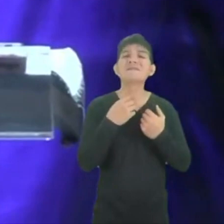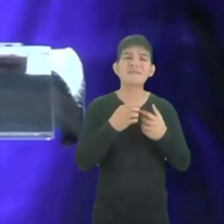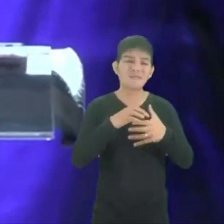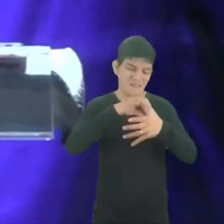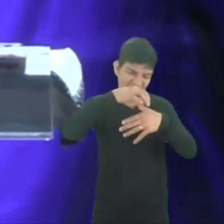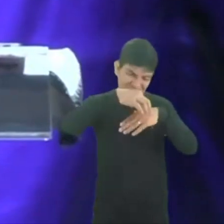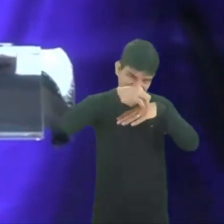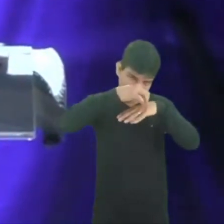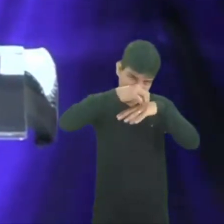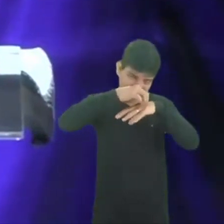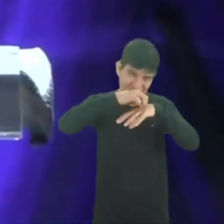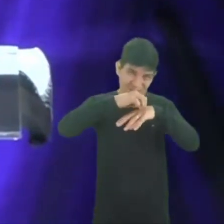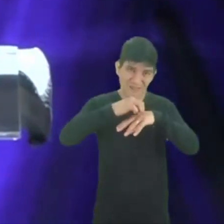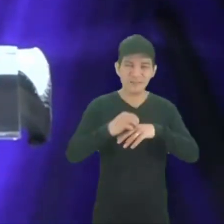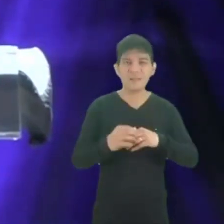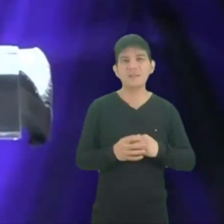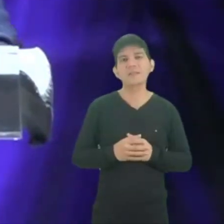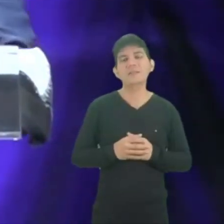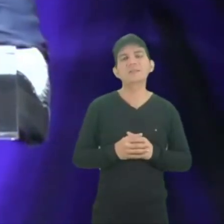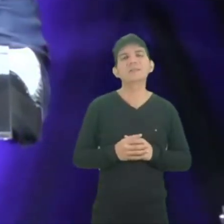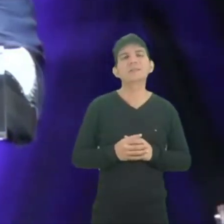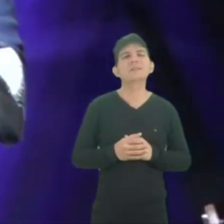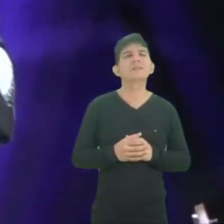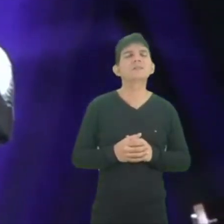Mas acontecem os entraves na vida.